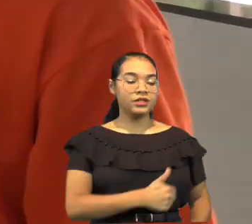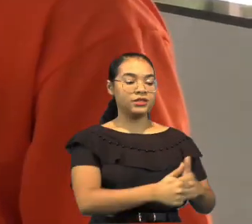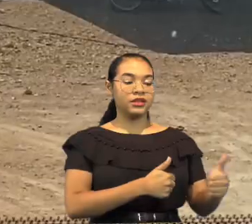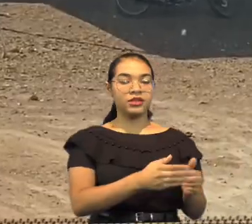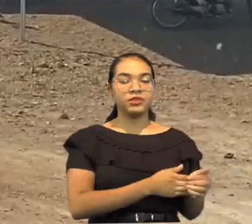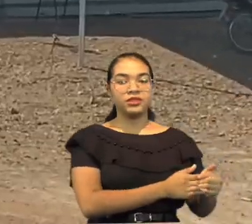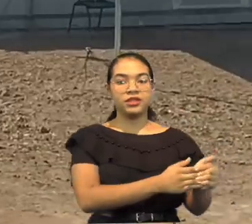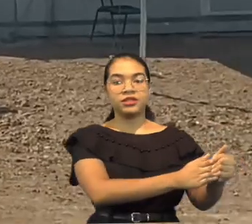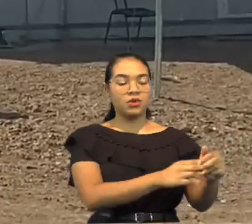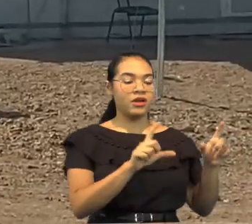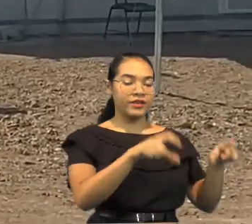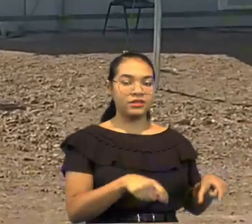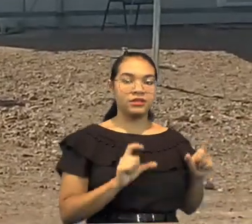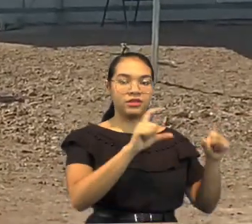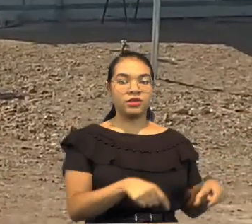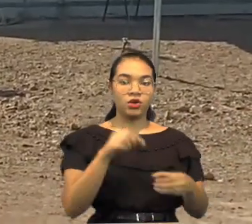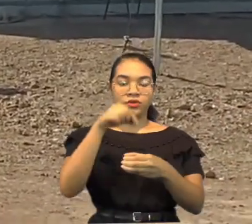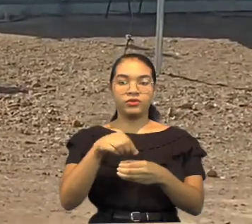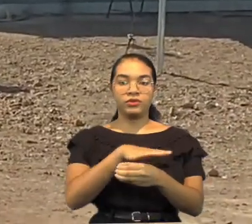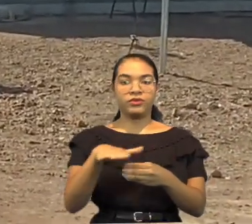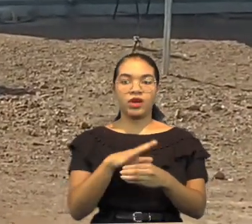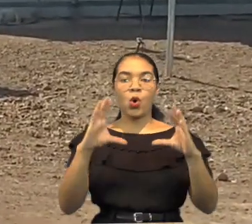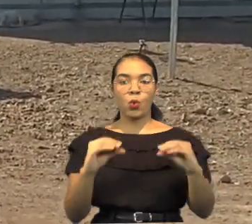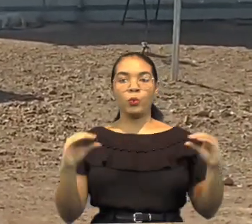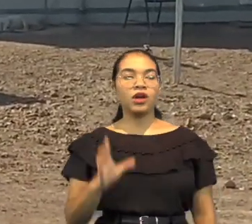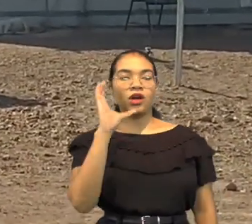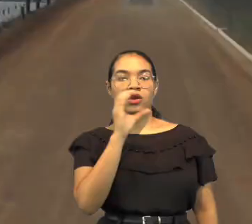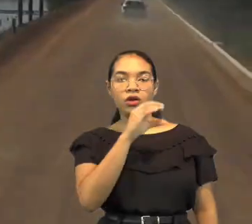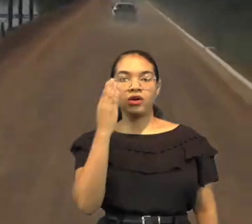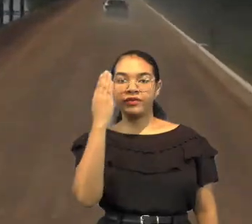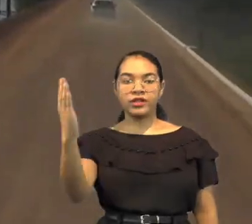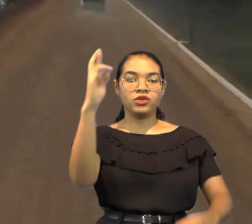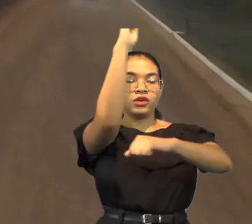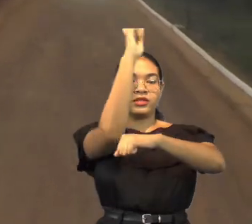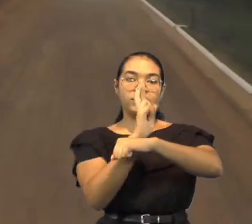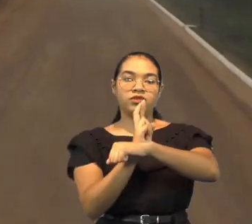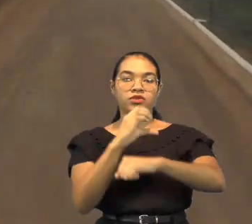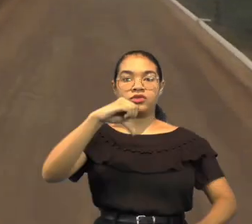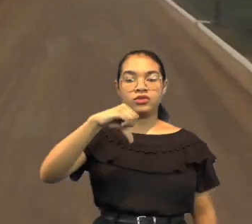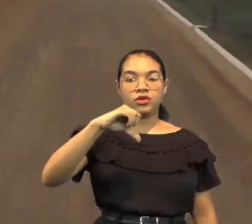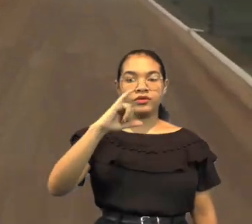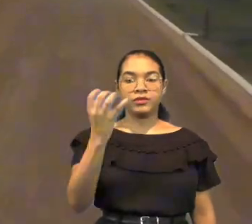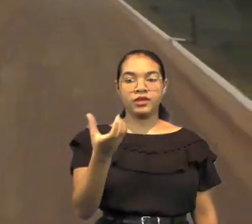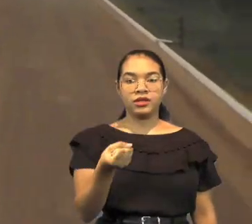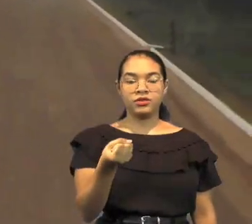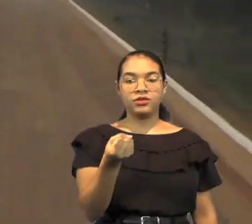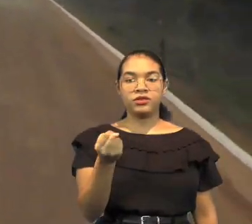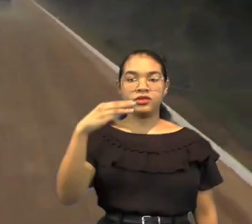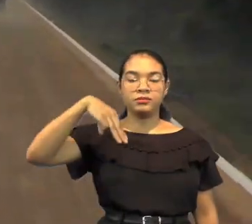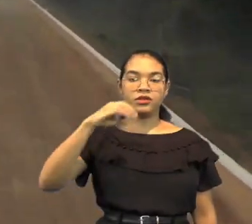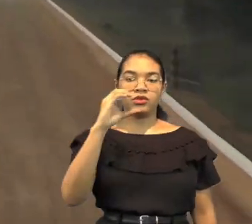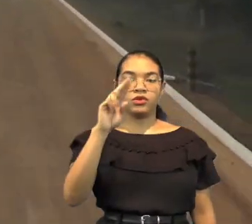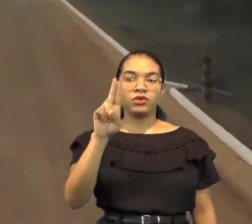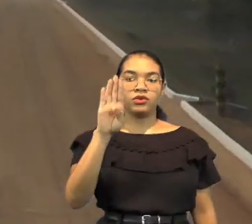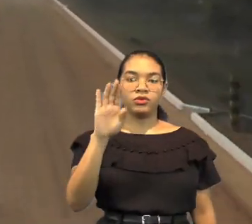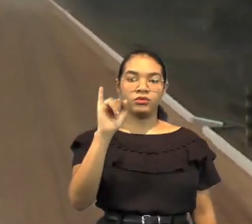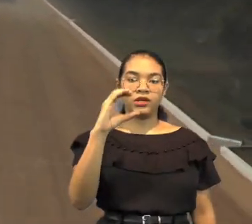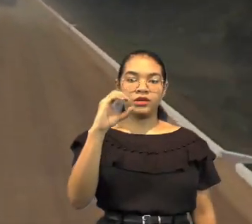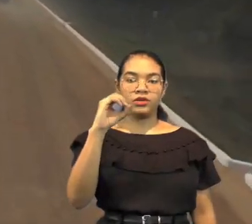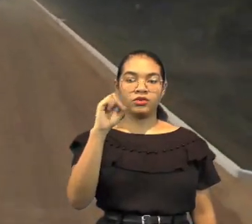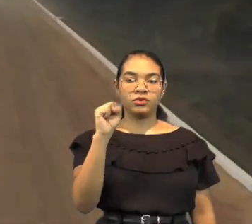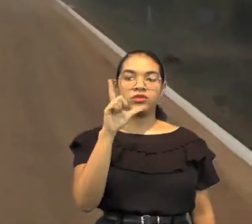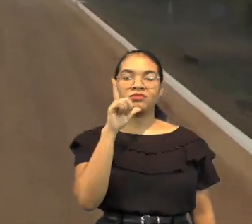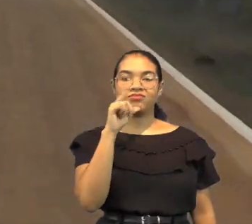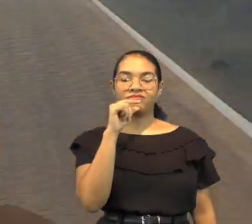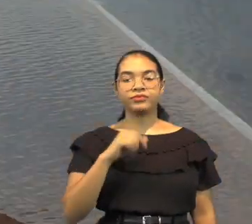algodão. Seguimos em direção à fazenda onde é cultivado o algodão. Logo à frente, tem um reservatório de 9 milhões